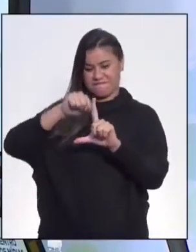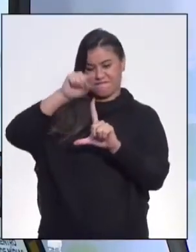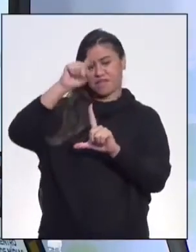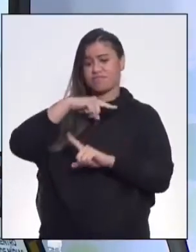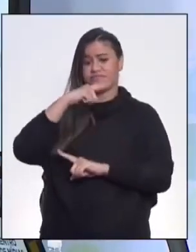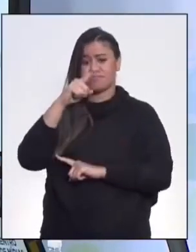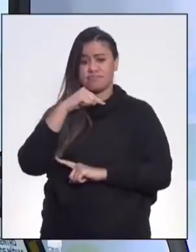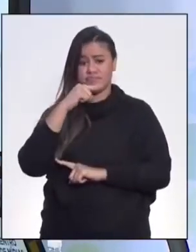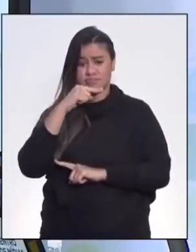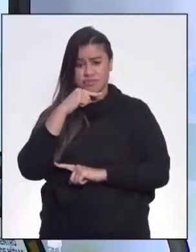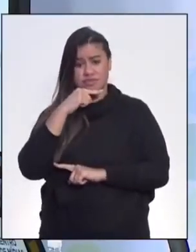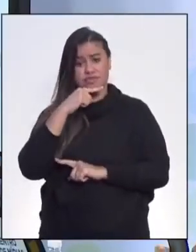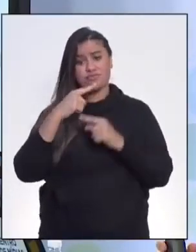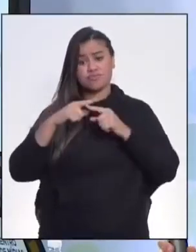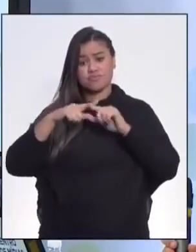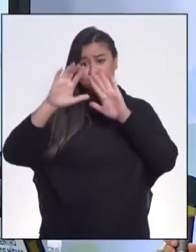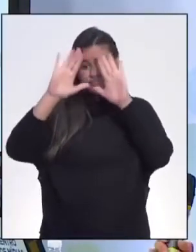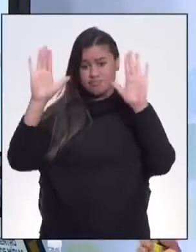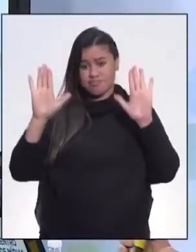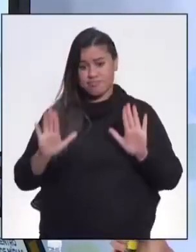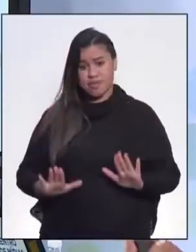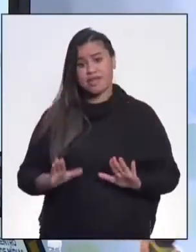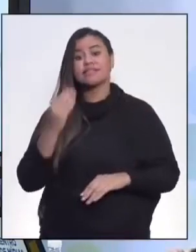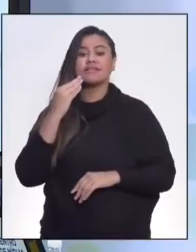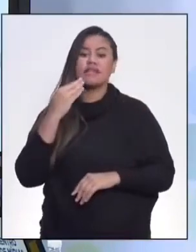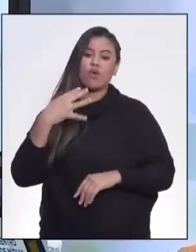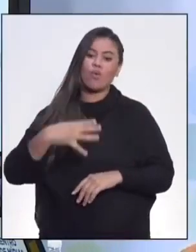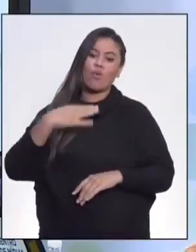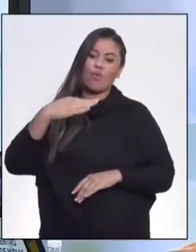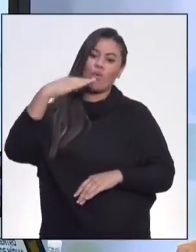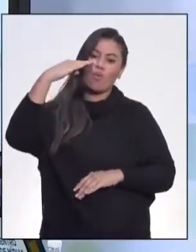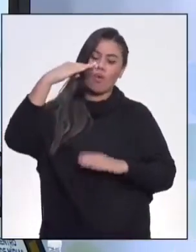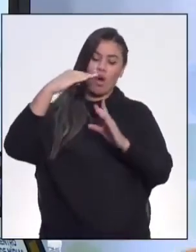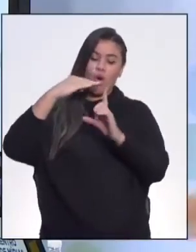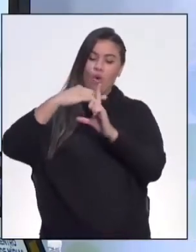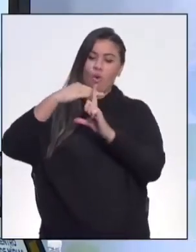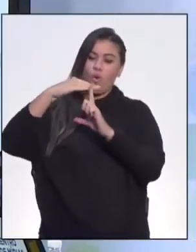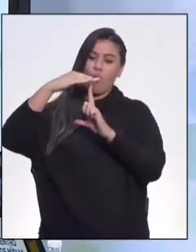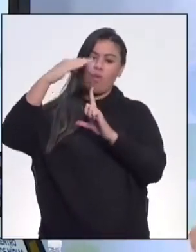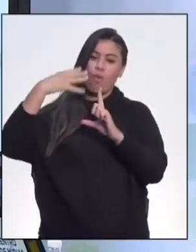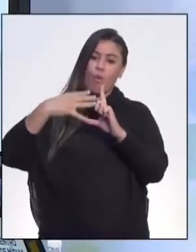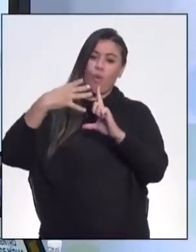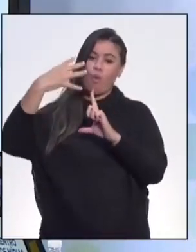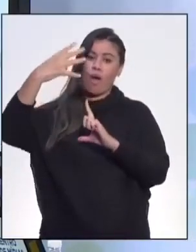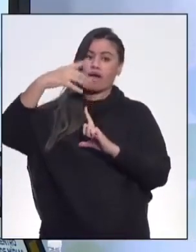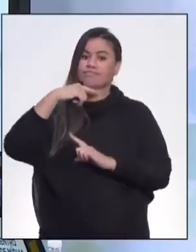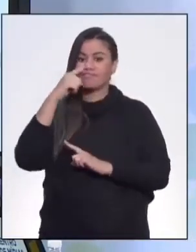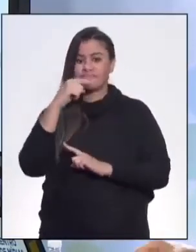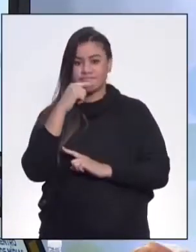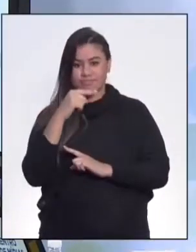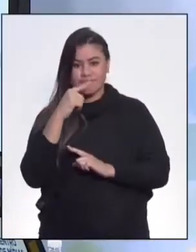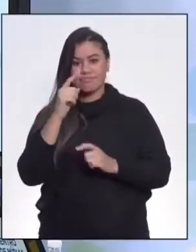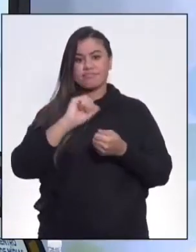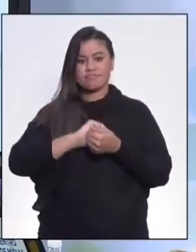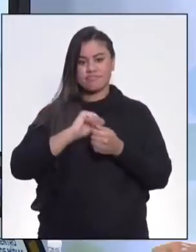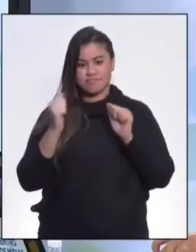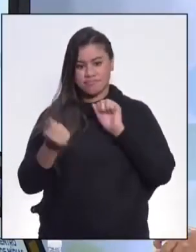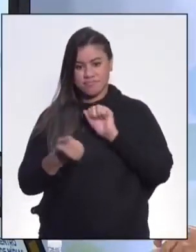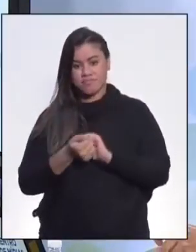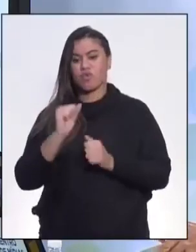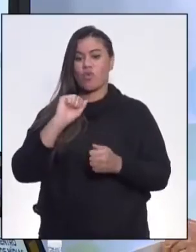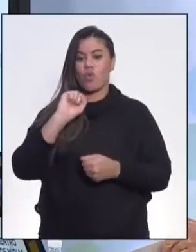mas ia ser um gráfico enorme. Então, eu pensei em de 4 unidades, só que aí, mesmo assim, não ia caber. Então, eu fui lá e adaptei para